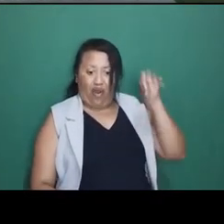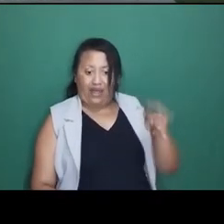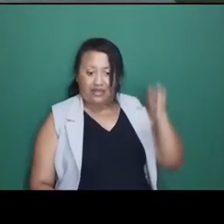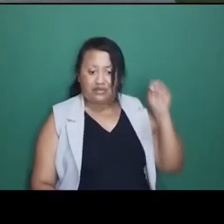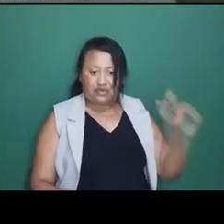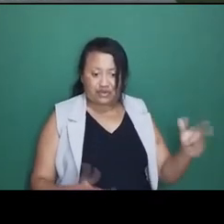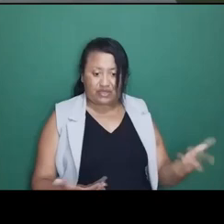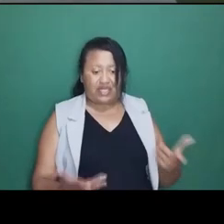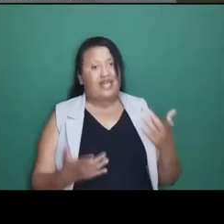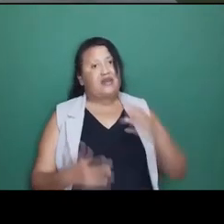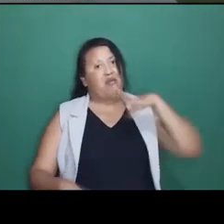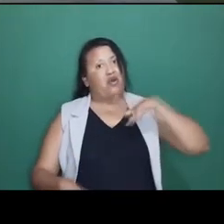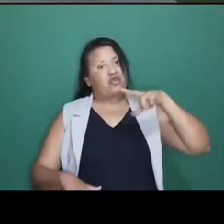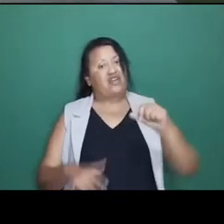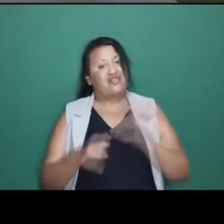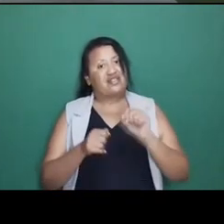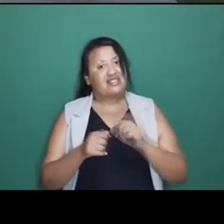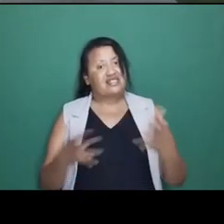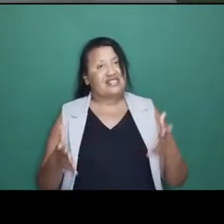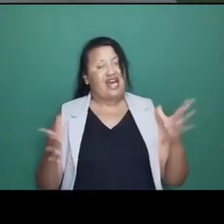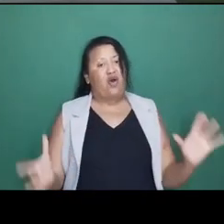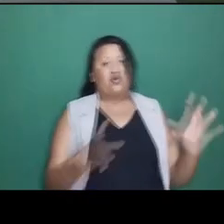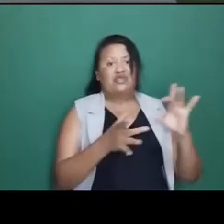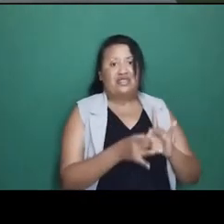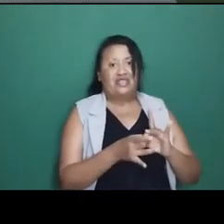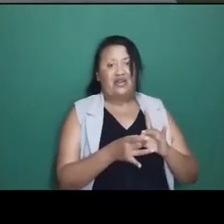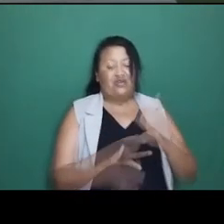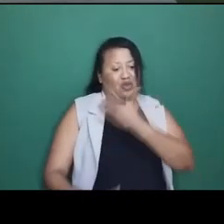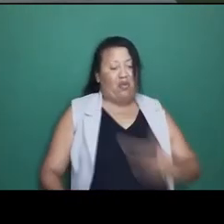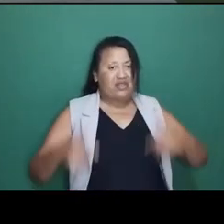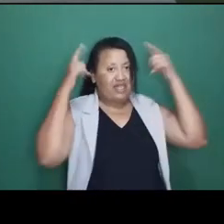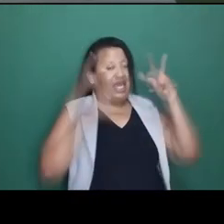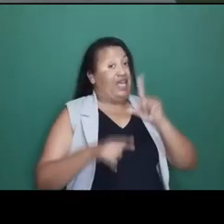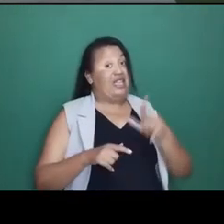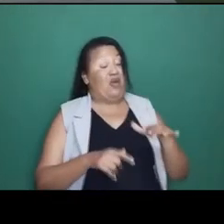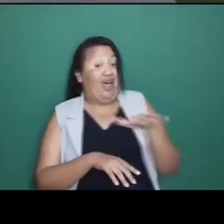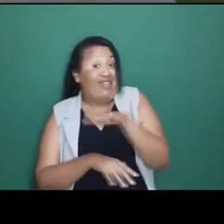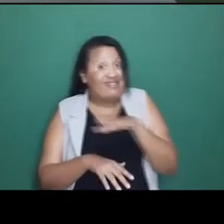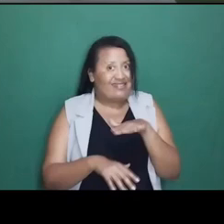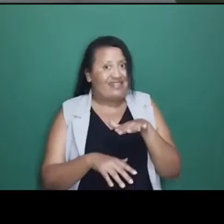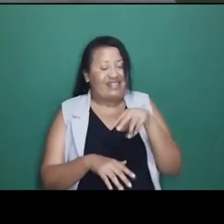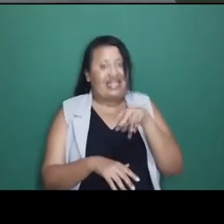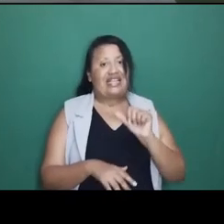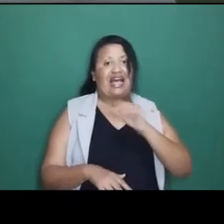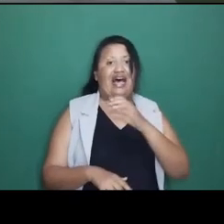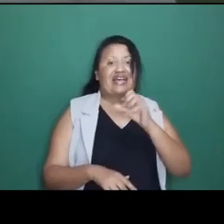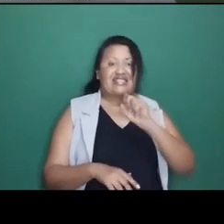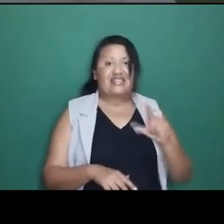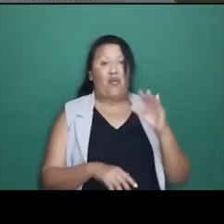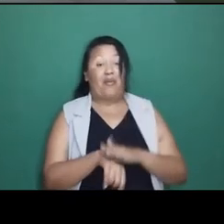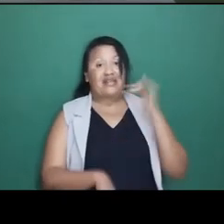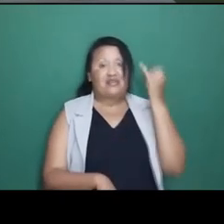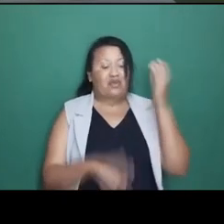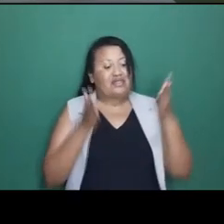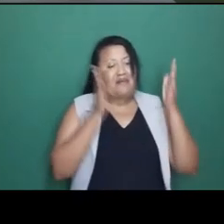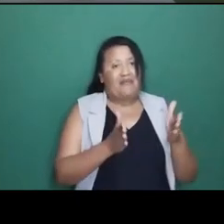de uma monarquia e não está de nação a parte mais importante do Reino é do Brasil e por isso